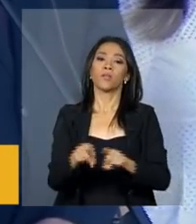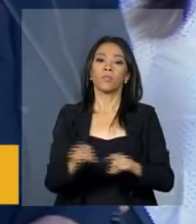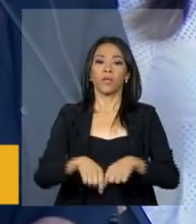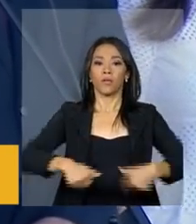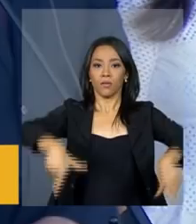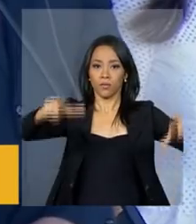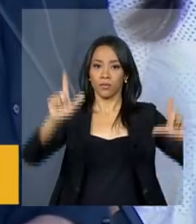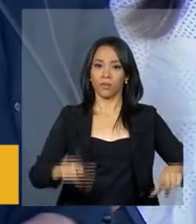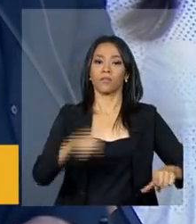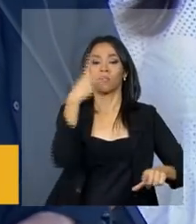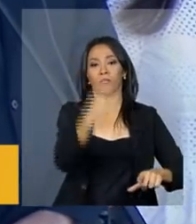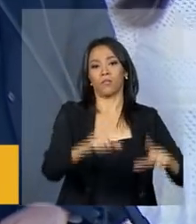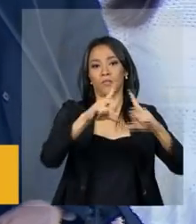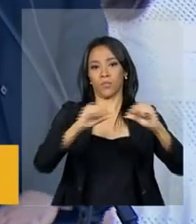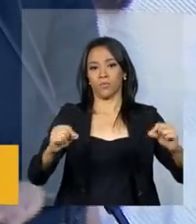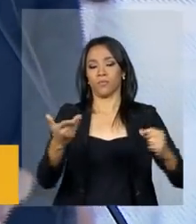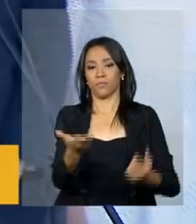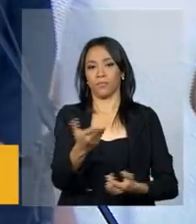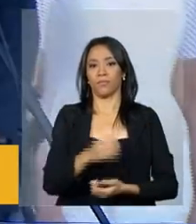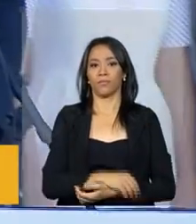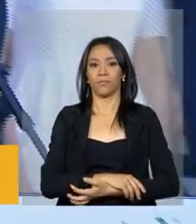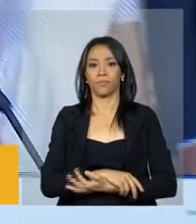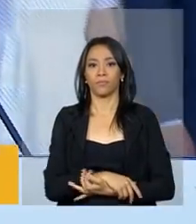execução do hino nacional.